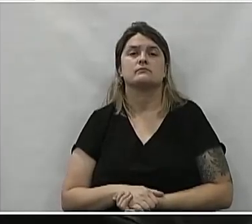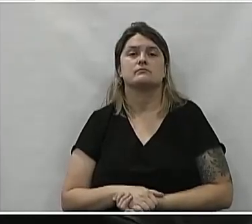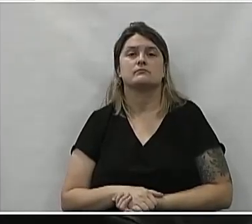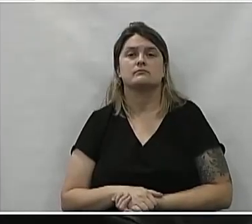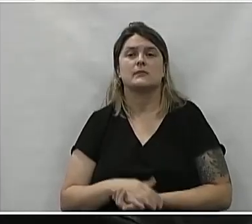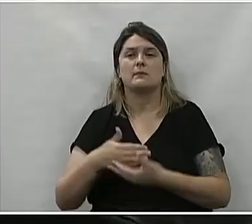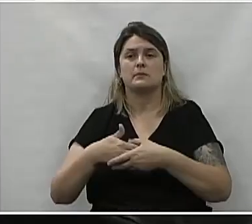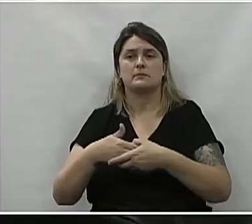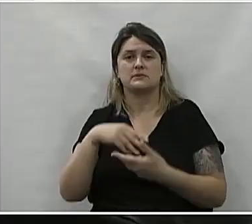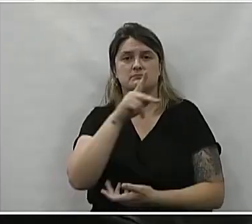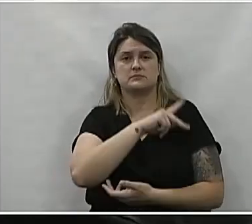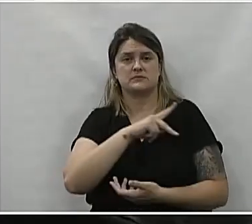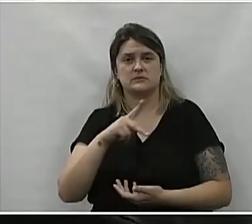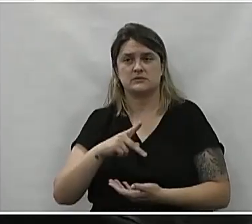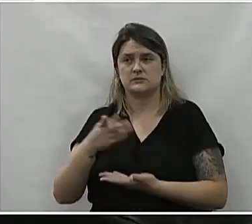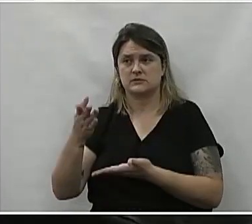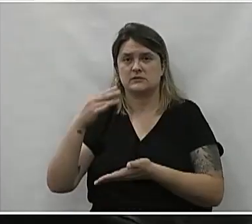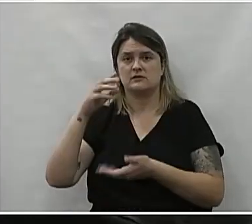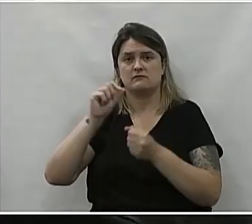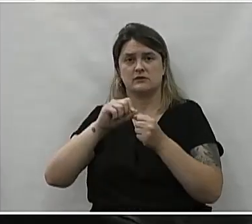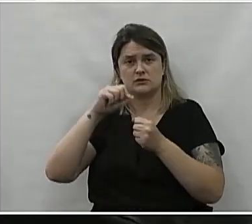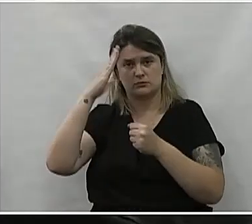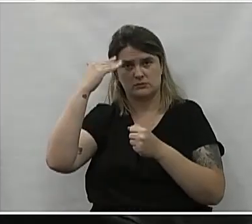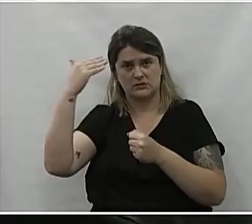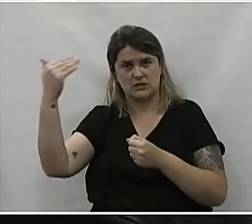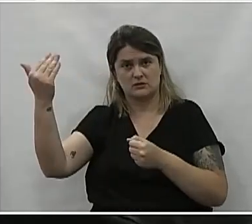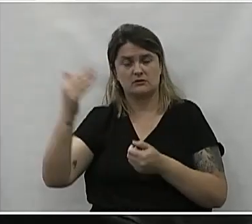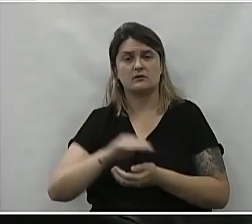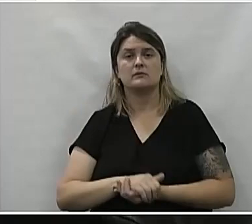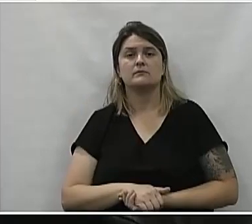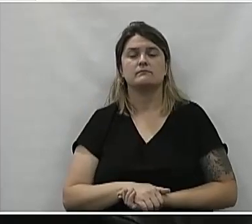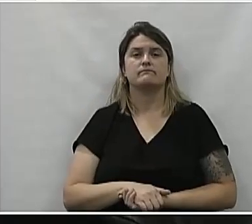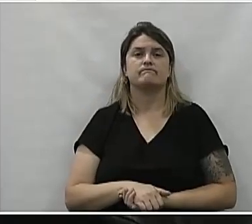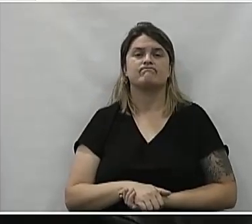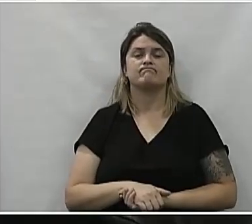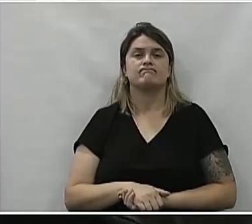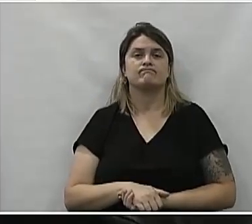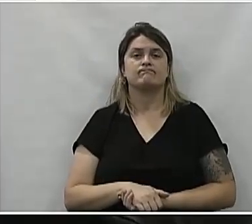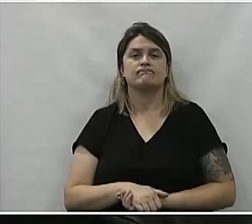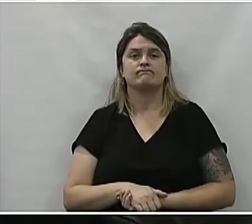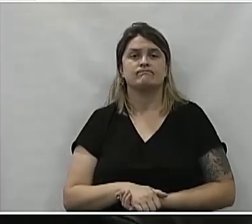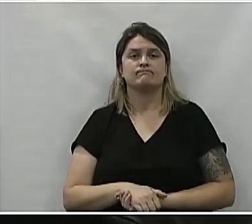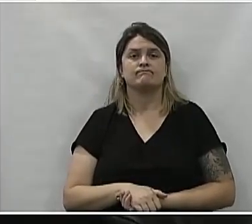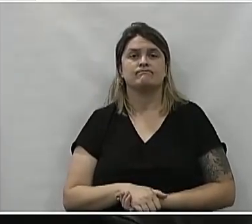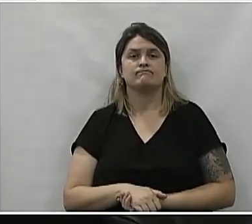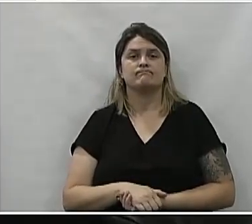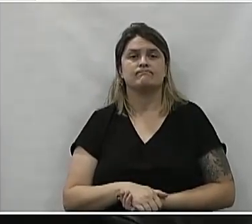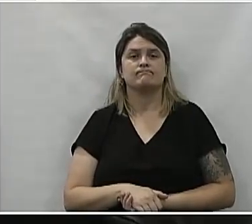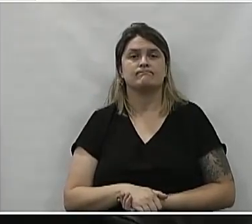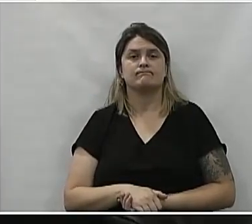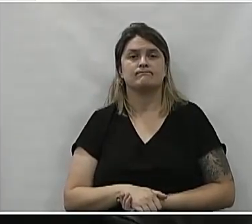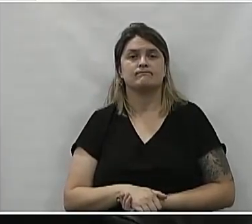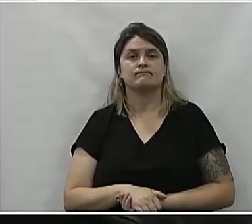presidente Pela moção A gente fica Mais